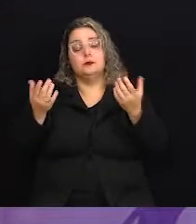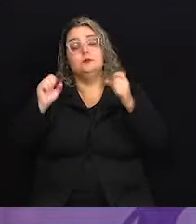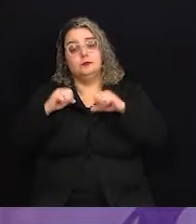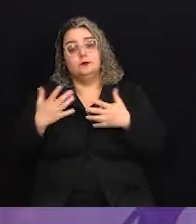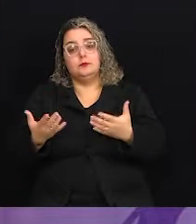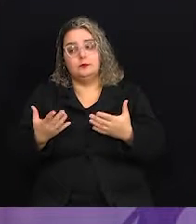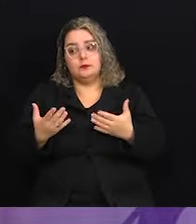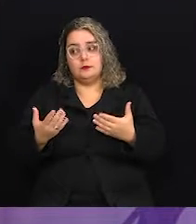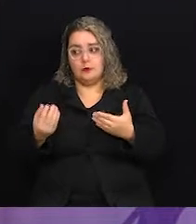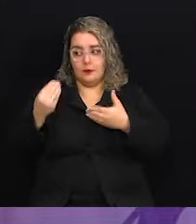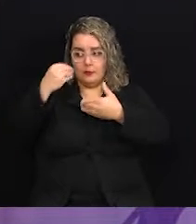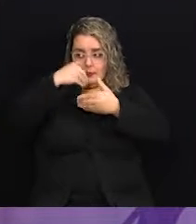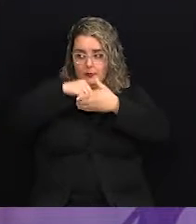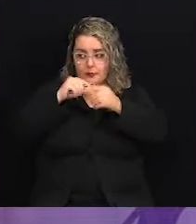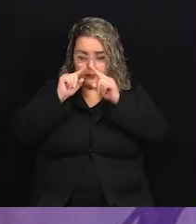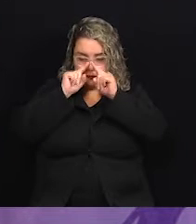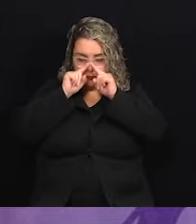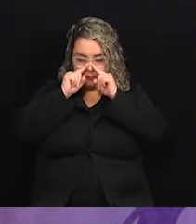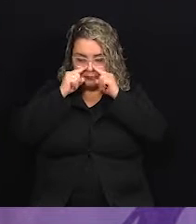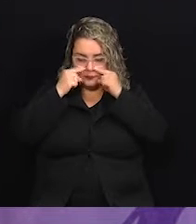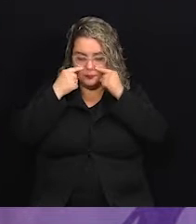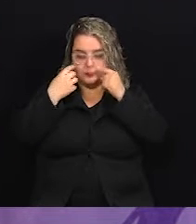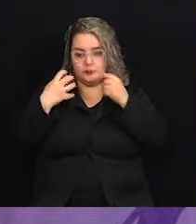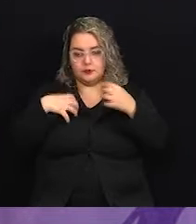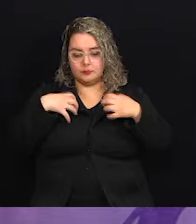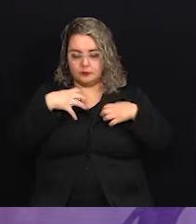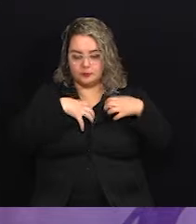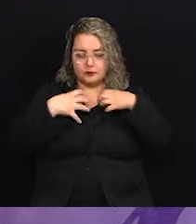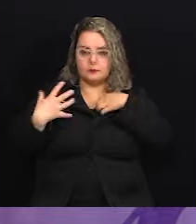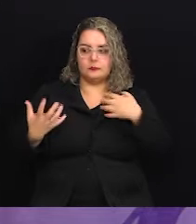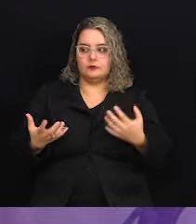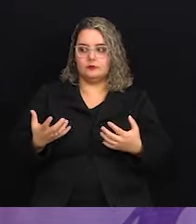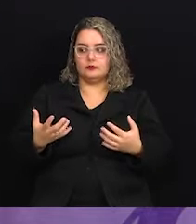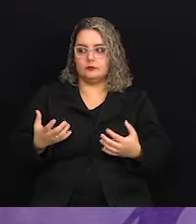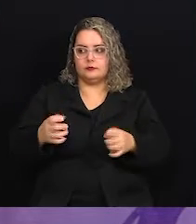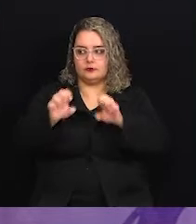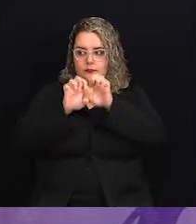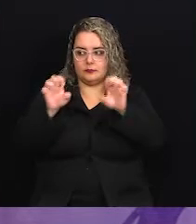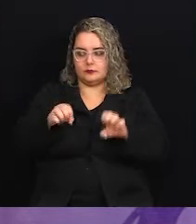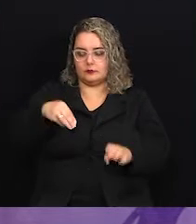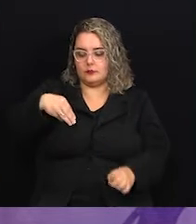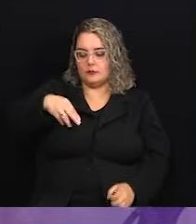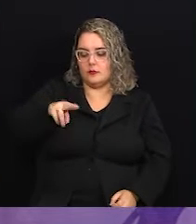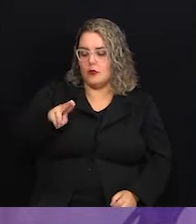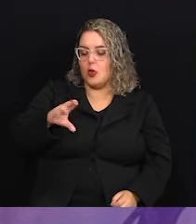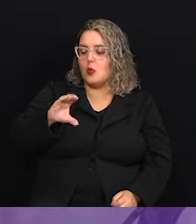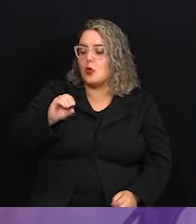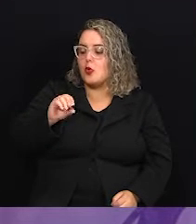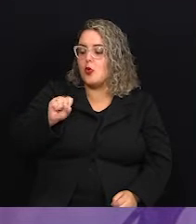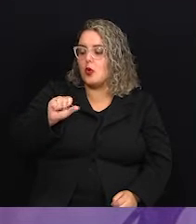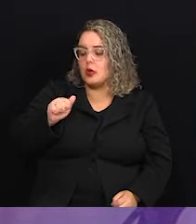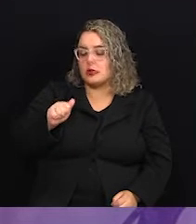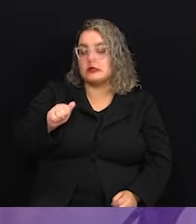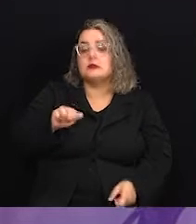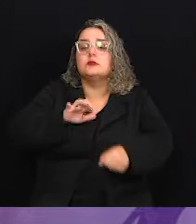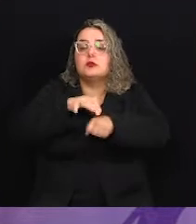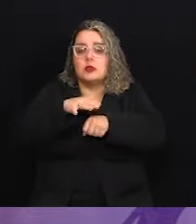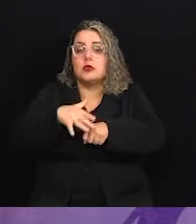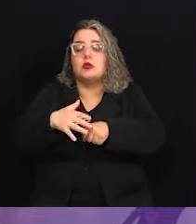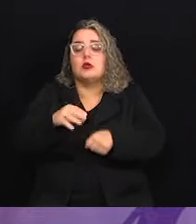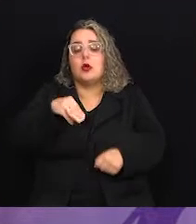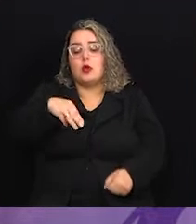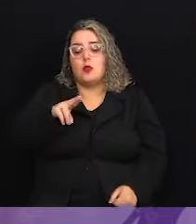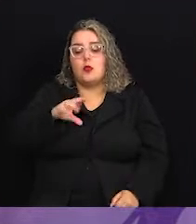Sim, dentro do nariz e de alguns órgãos, a gente chama, tem uma estrutura chamada mucosas. Então, é uma inflamação